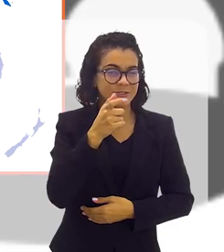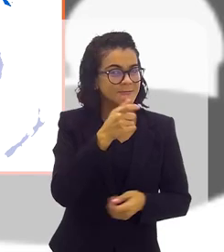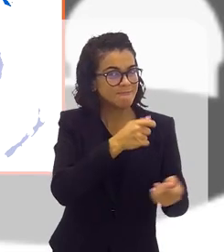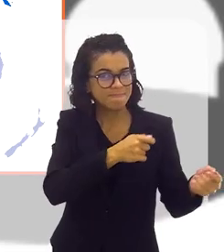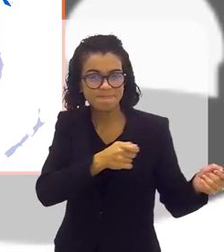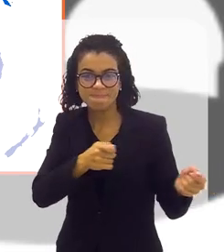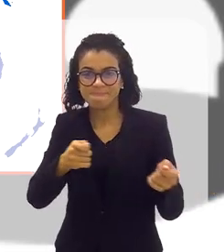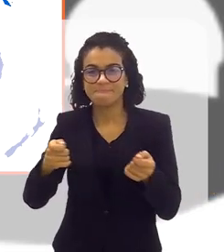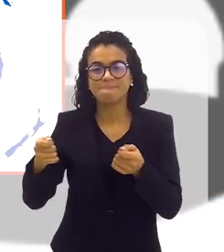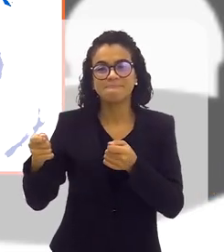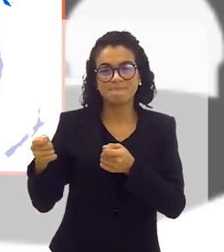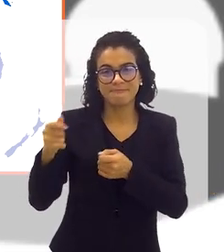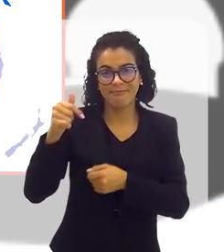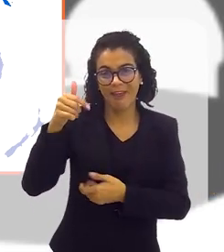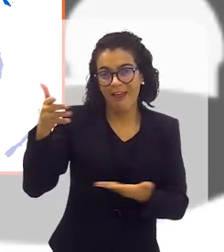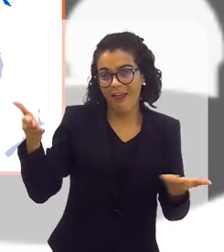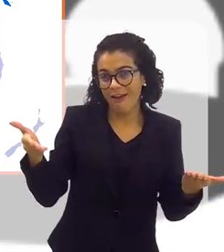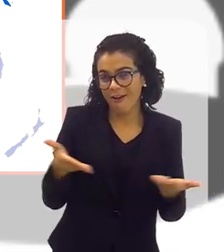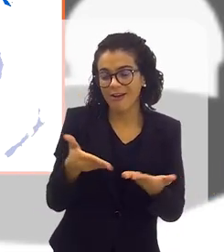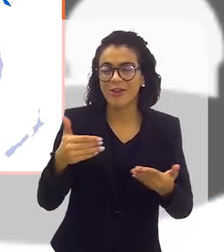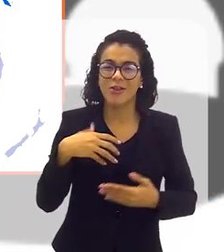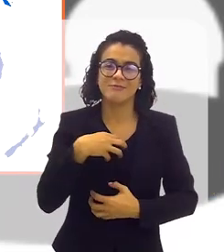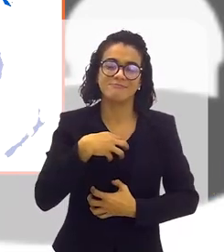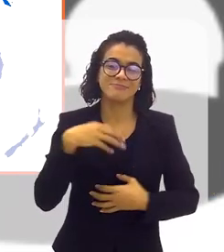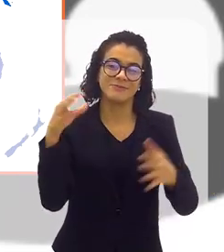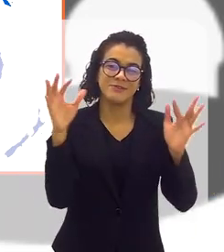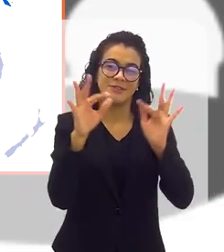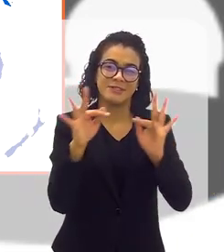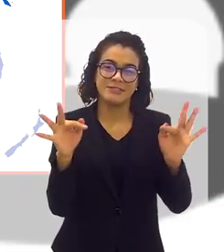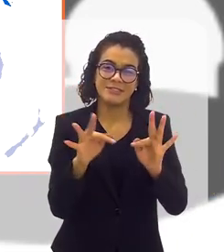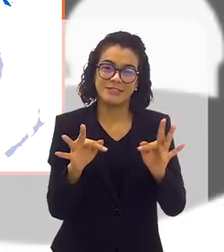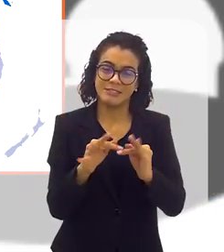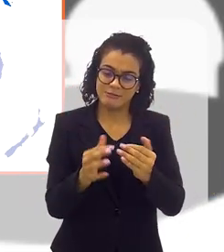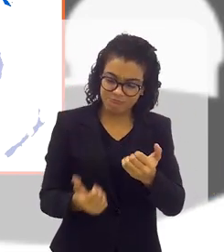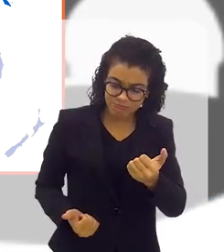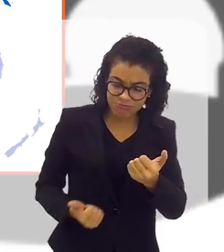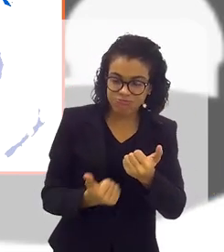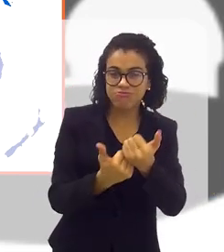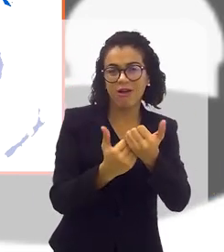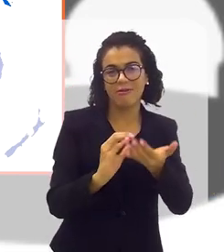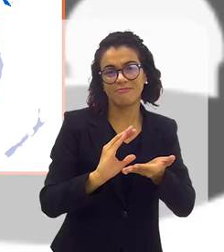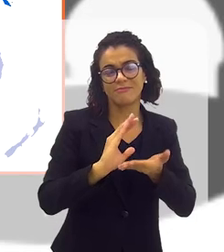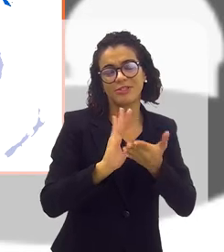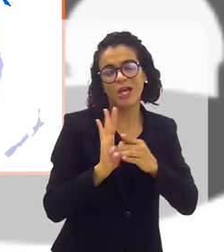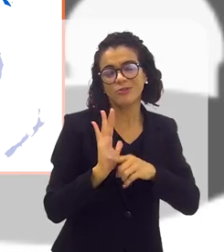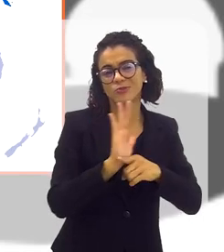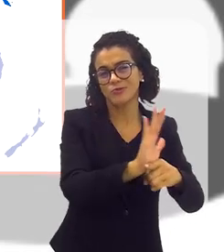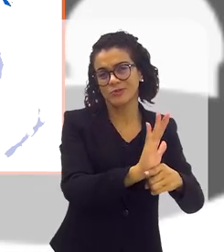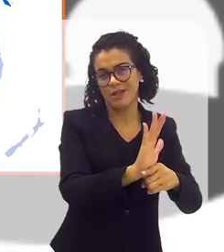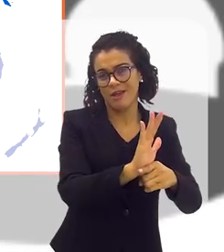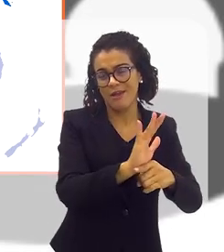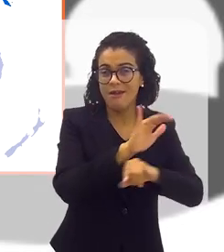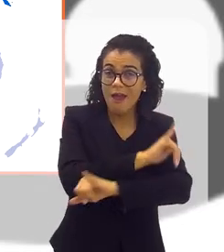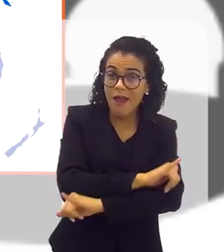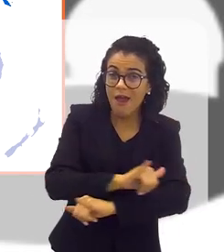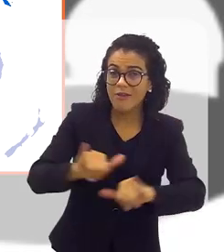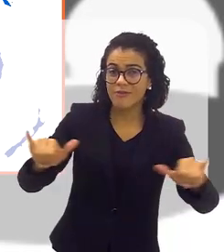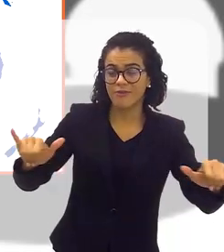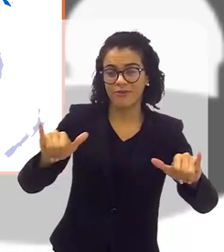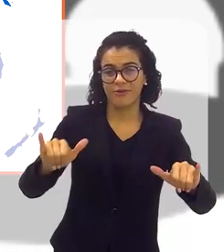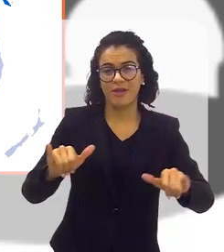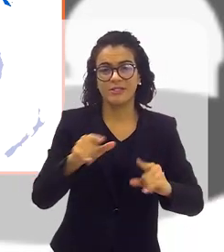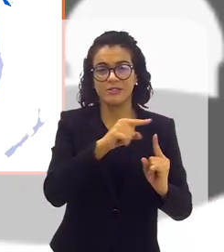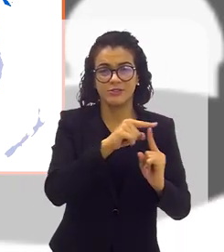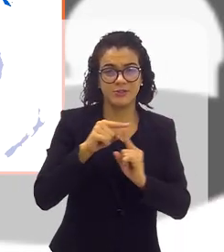aqui recorrentemente, e nós ficamos muito felizes de poder ter a contribuição, né, de poder